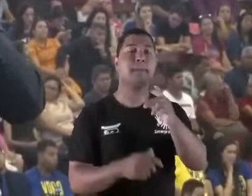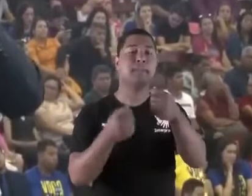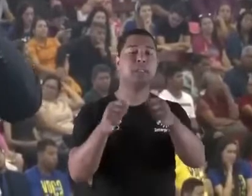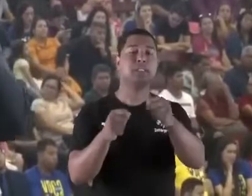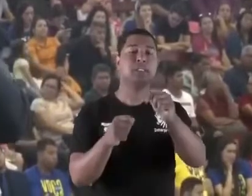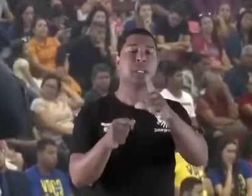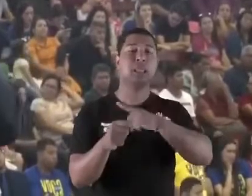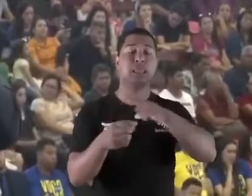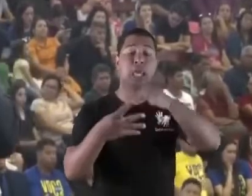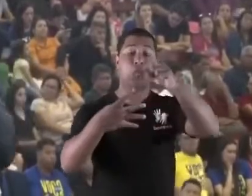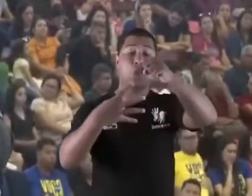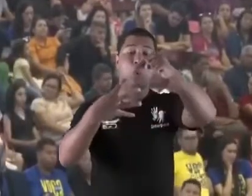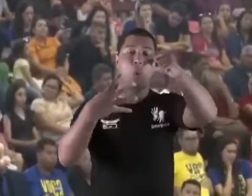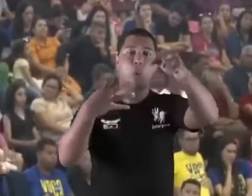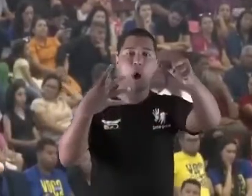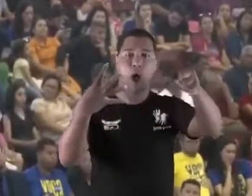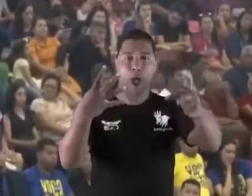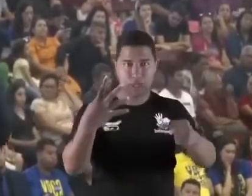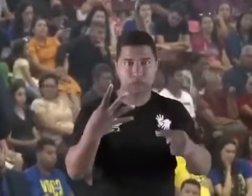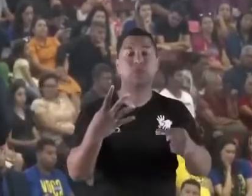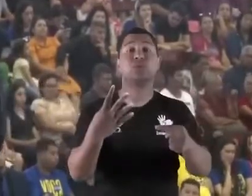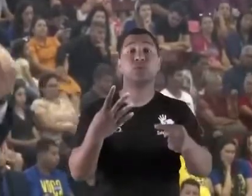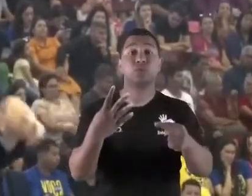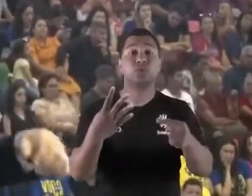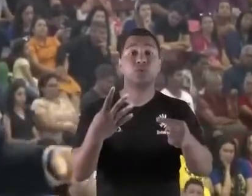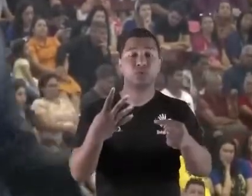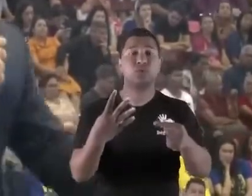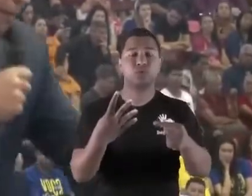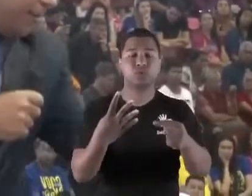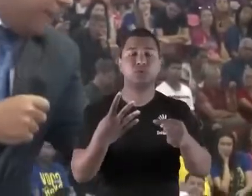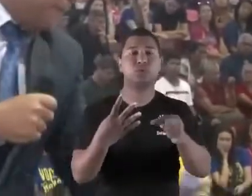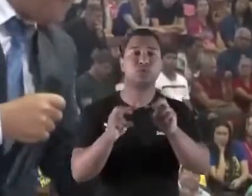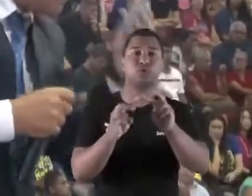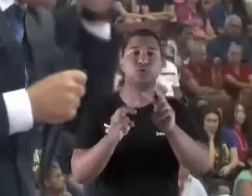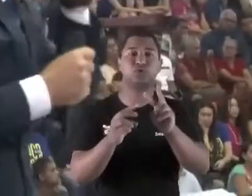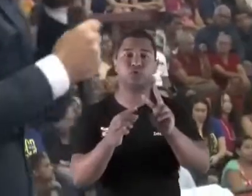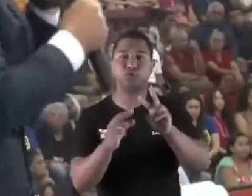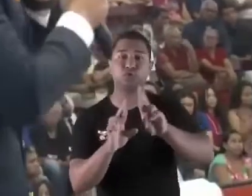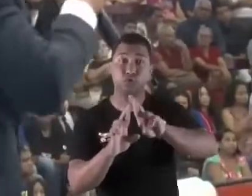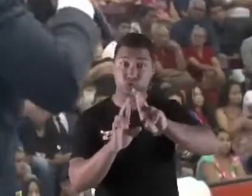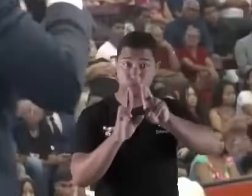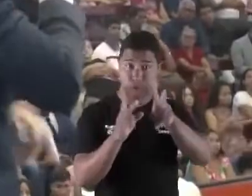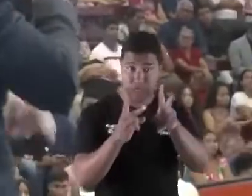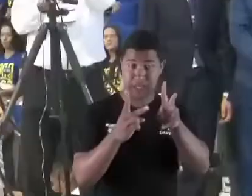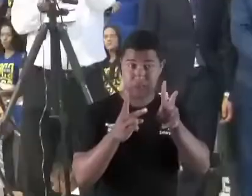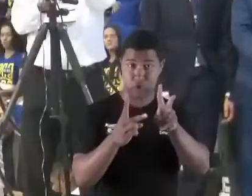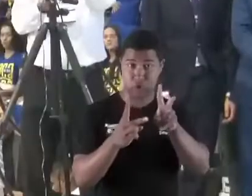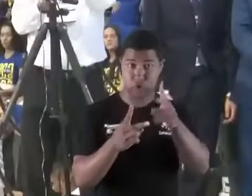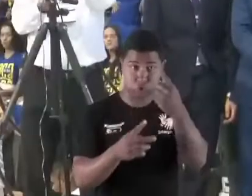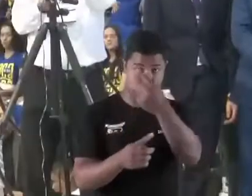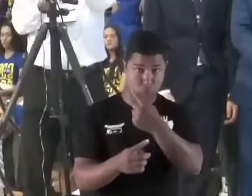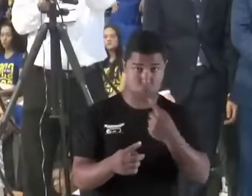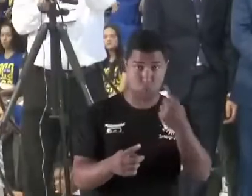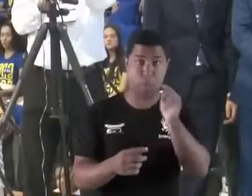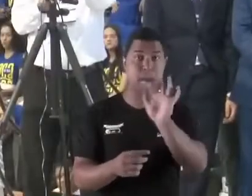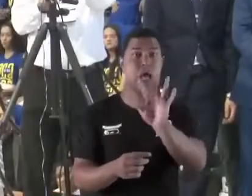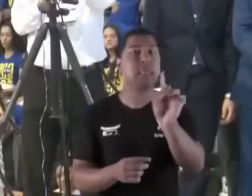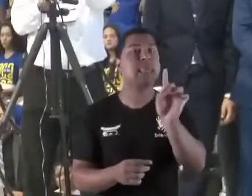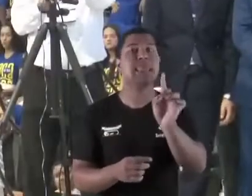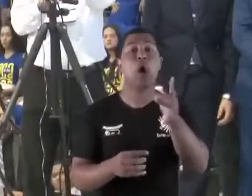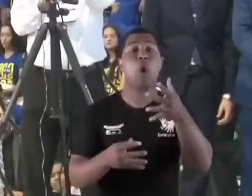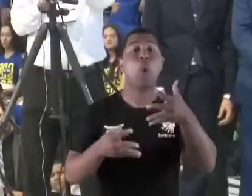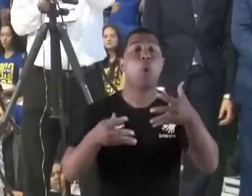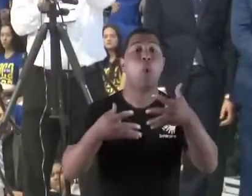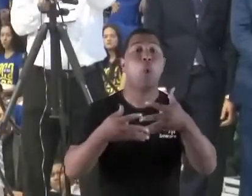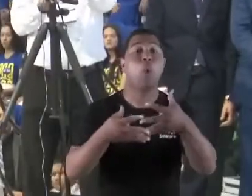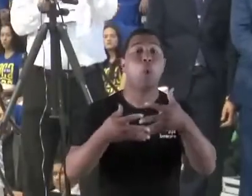quatro rostos. Só que tem um detalhe: não confunda